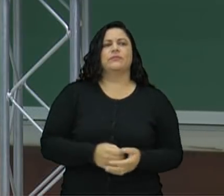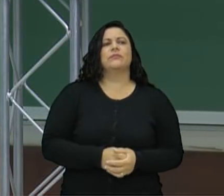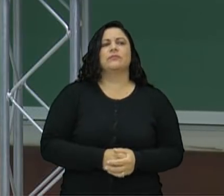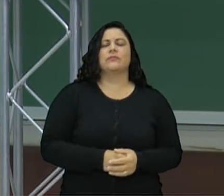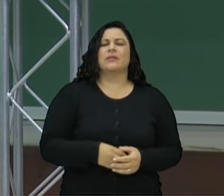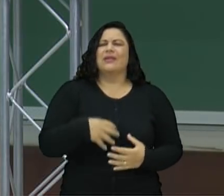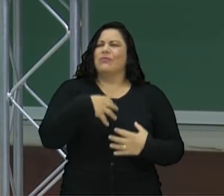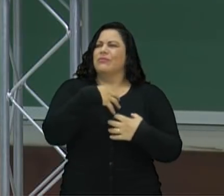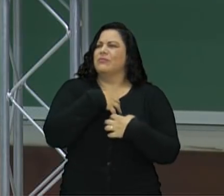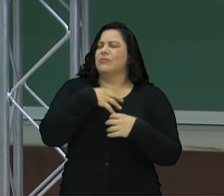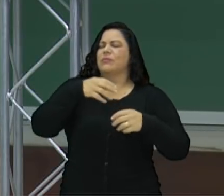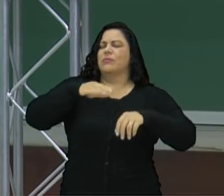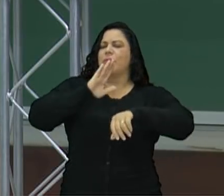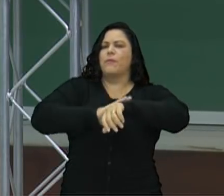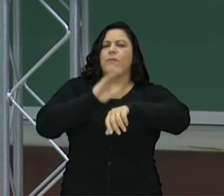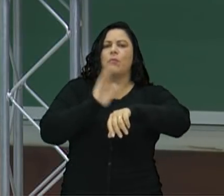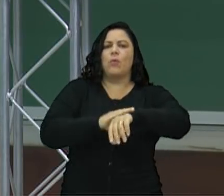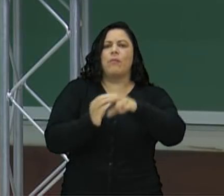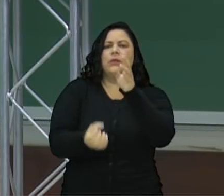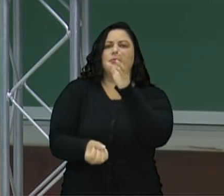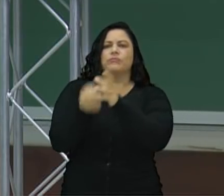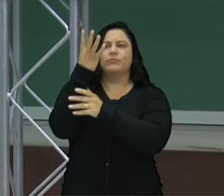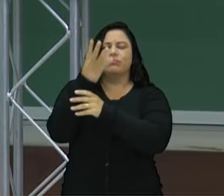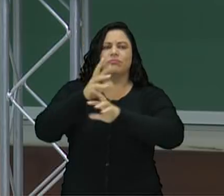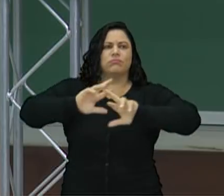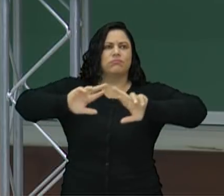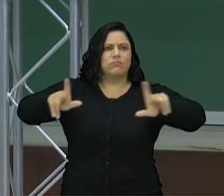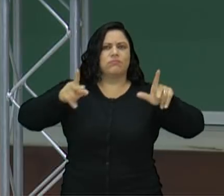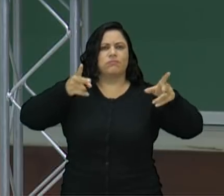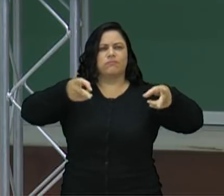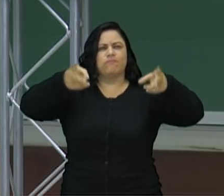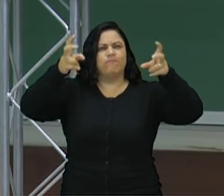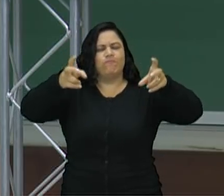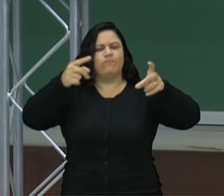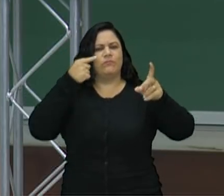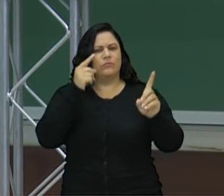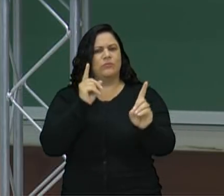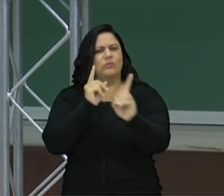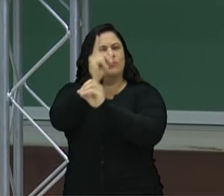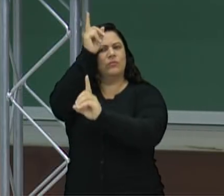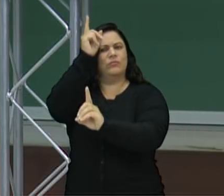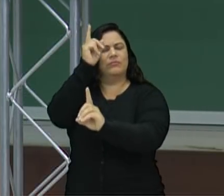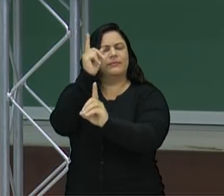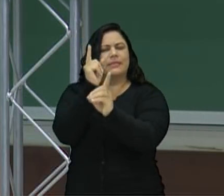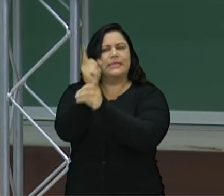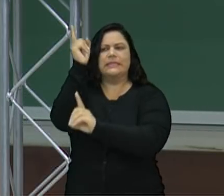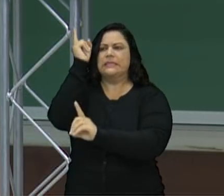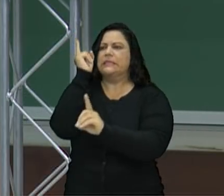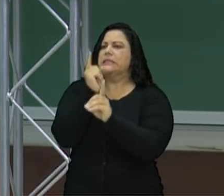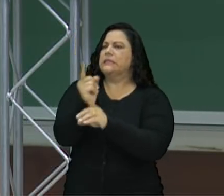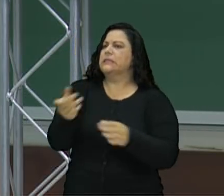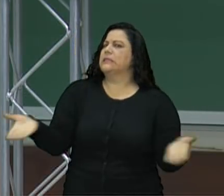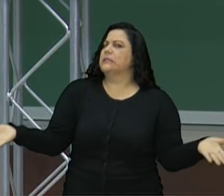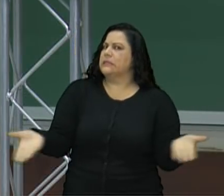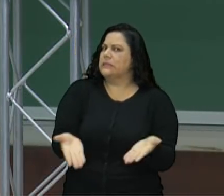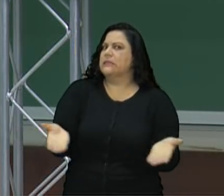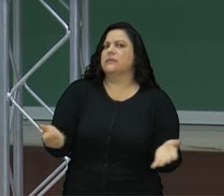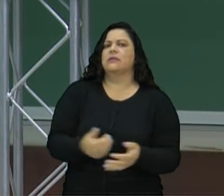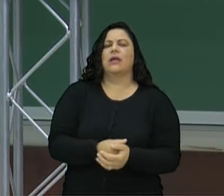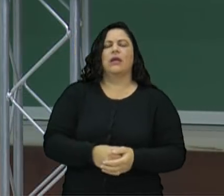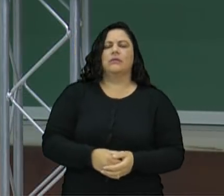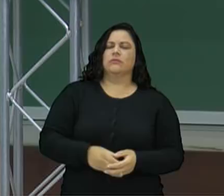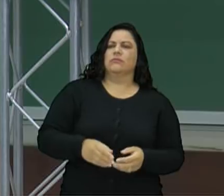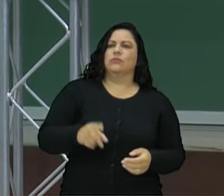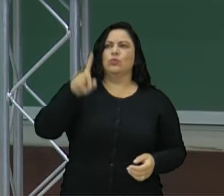de descoberta, né? Um ressignificar o olhar para um fenômeno que parece do cotidiano, parece uma situação banal e, de